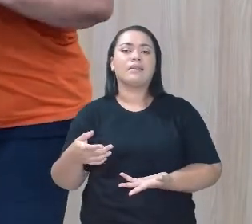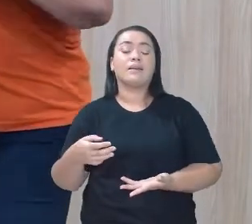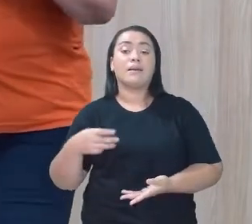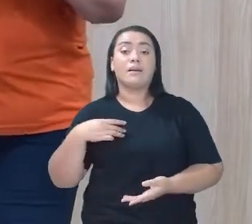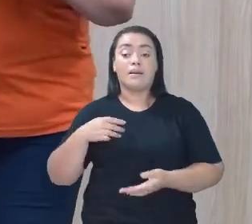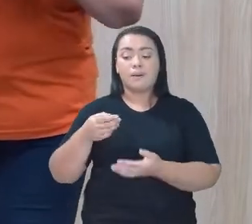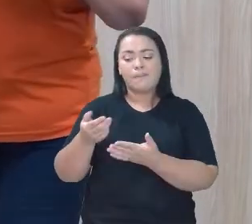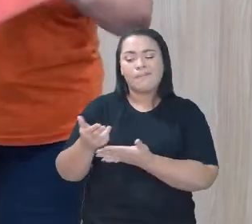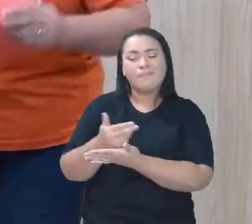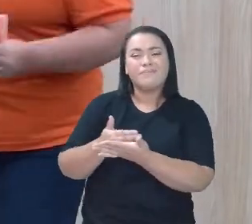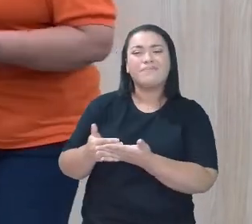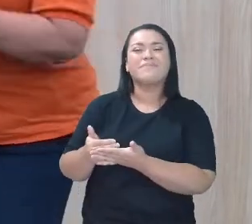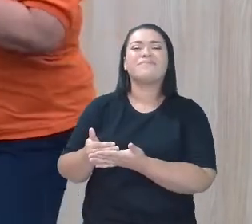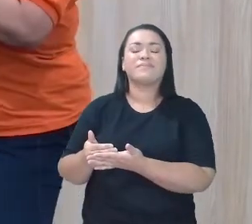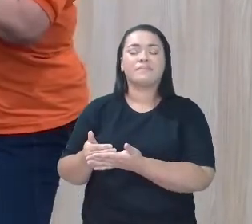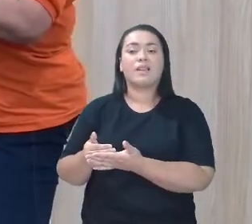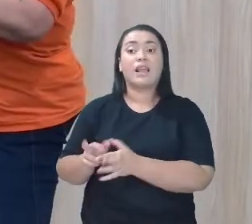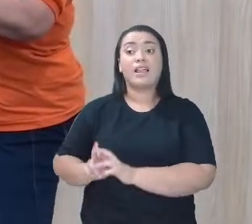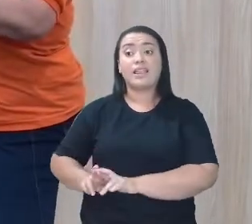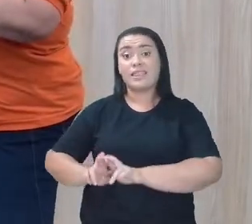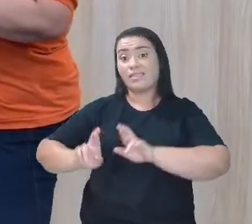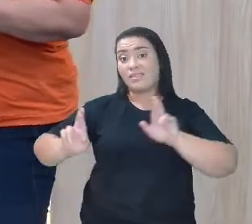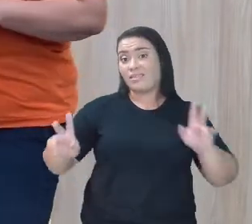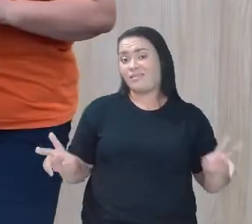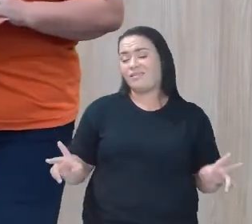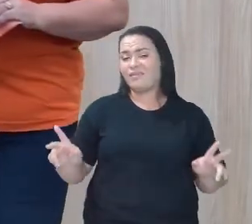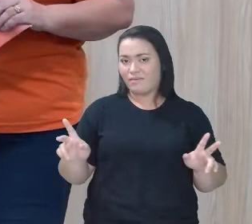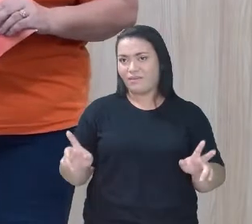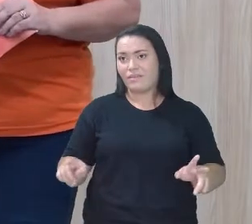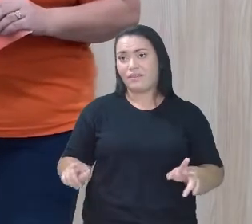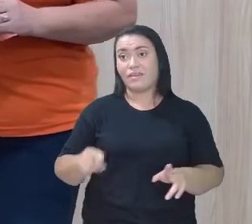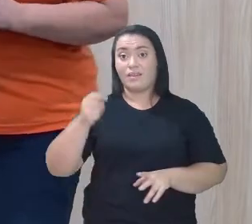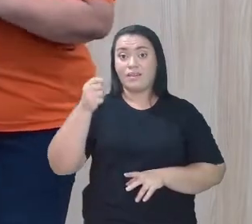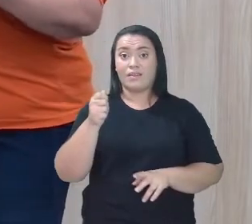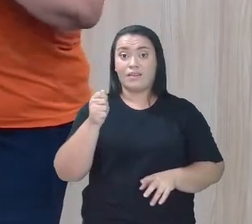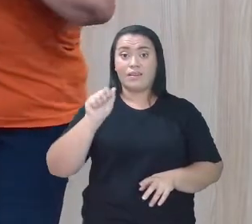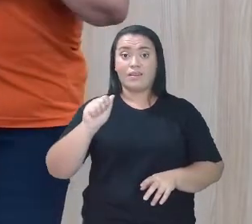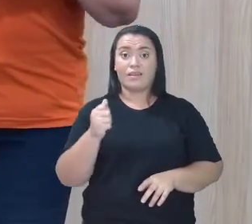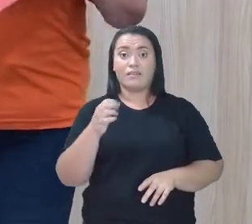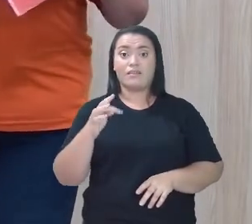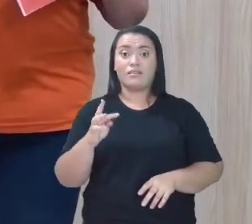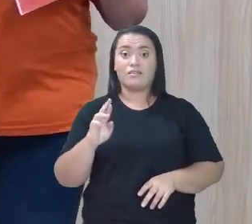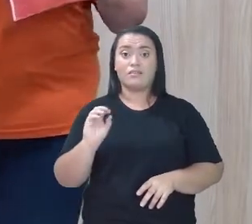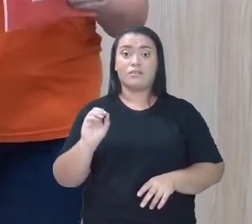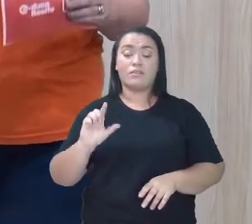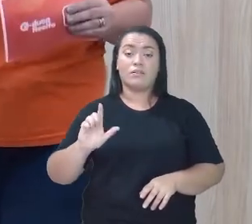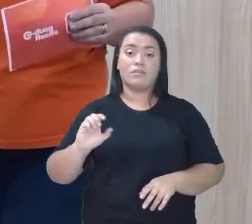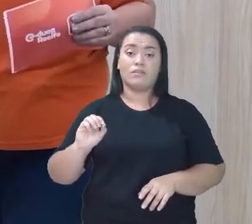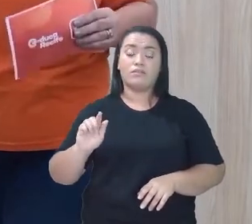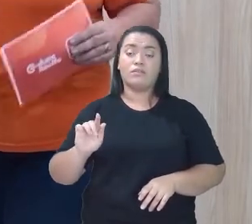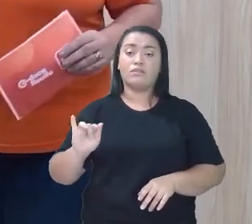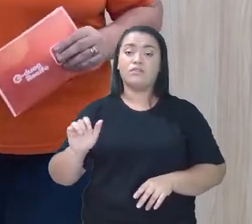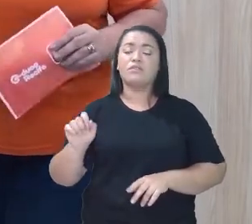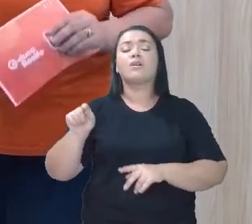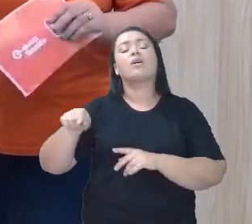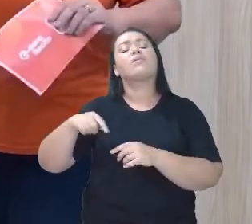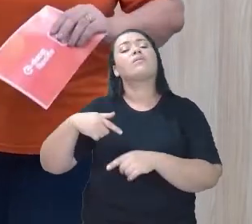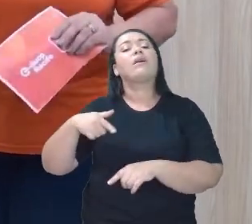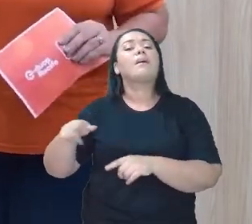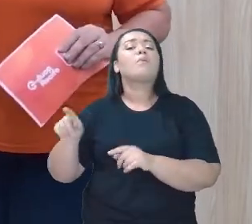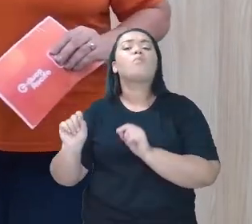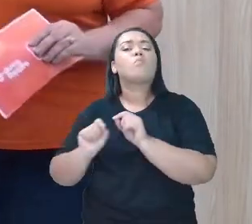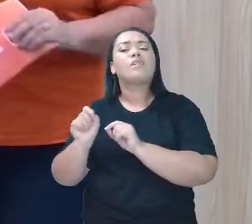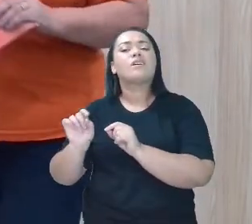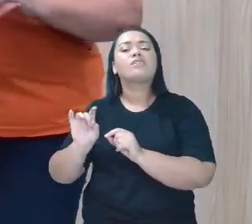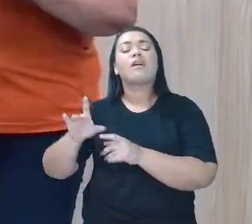astral. Então, vejam aí que essa astrologia, né, trabalha aí com a questão dos signos. Então, não